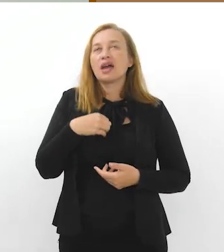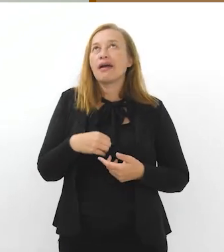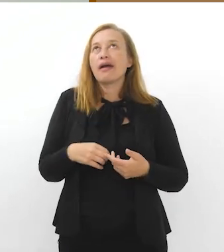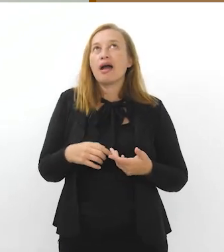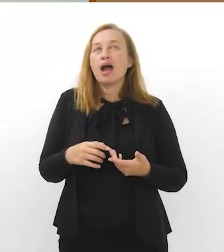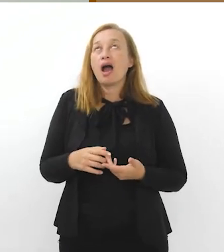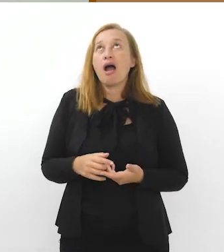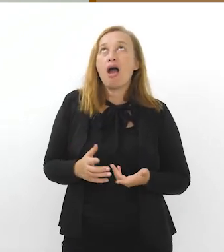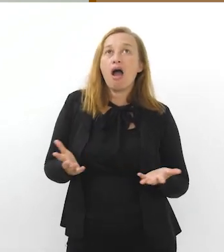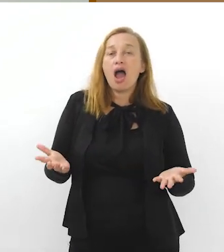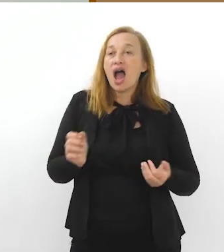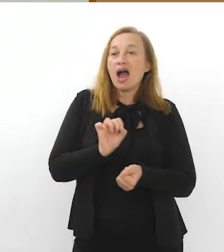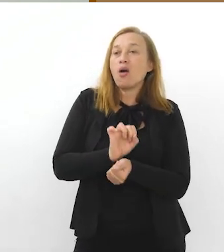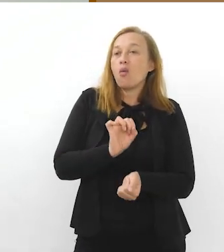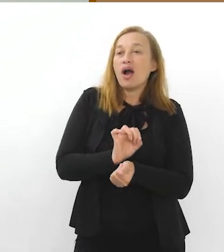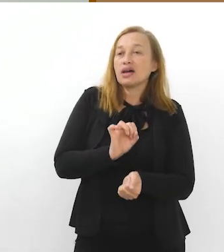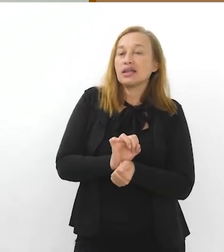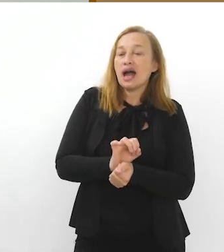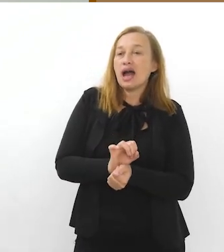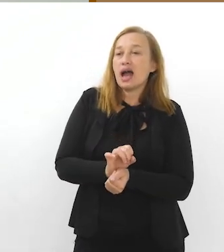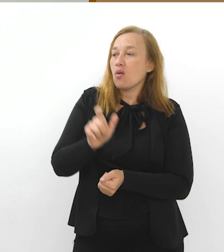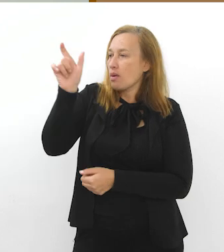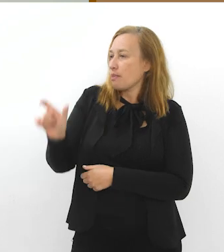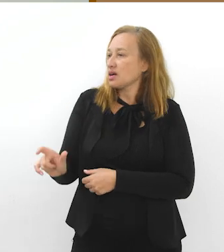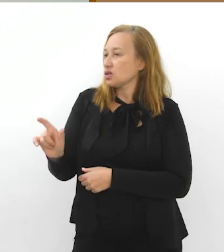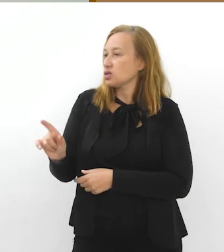qualquer coisa que caia só do céu, né?